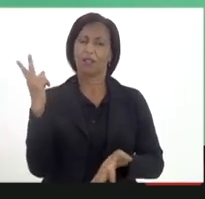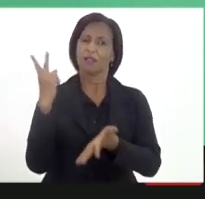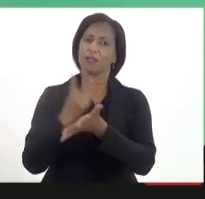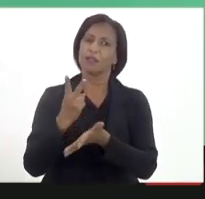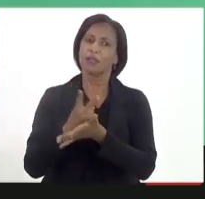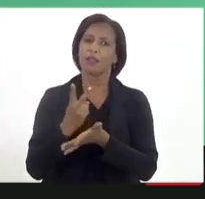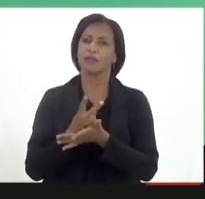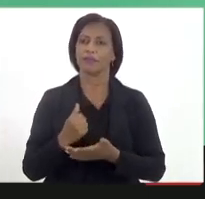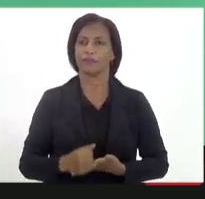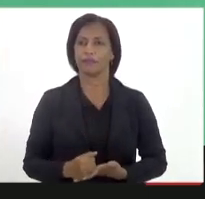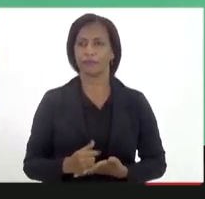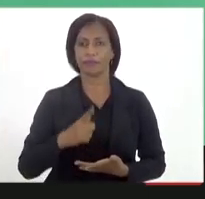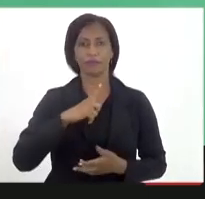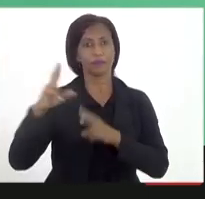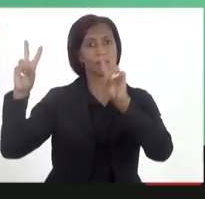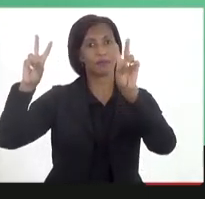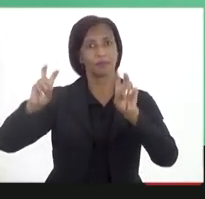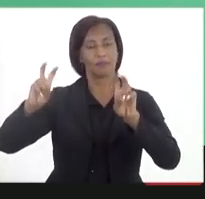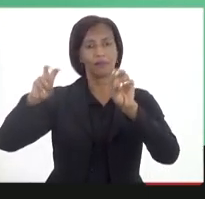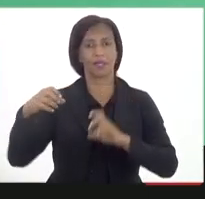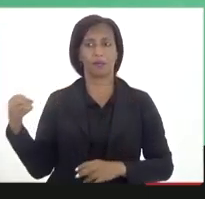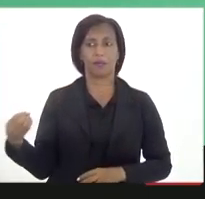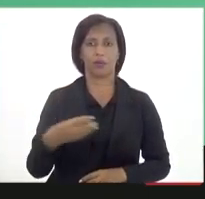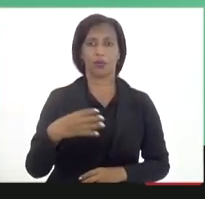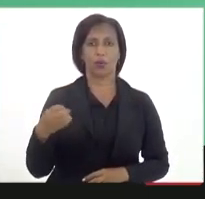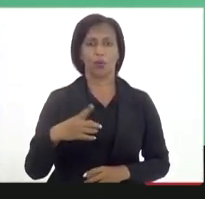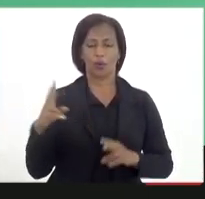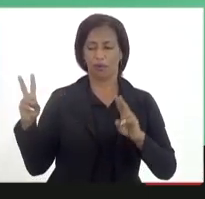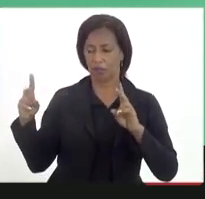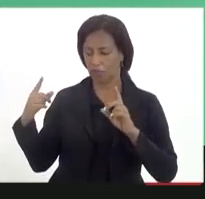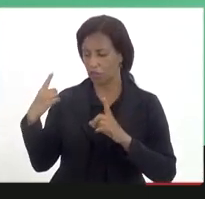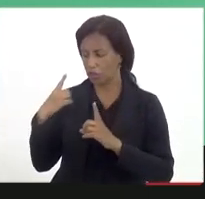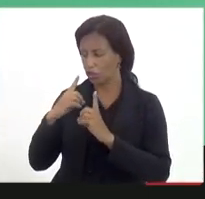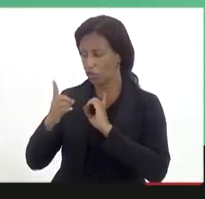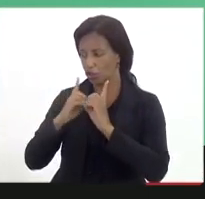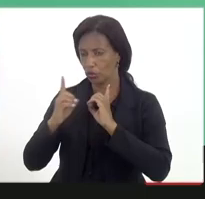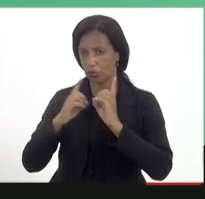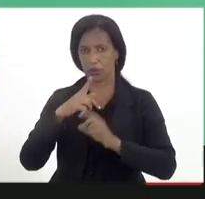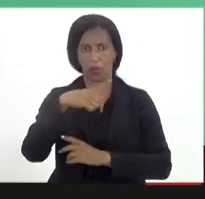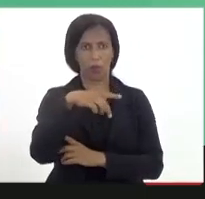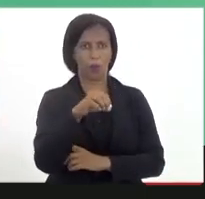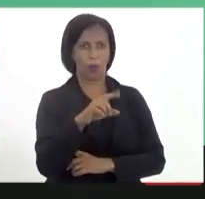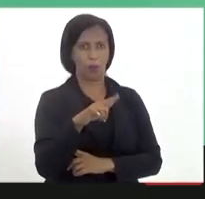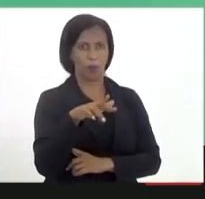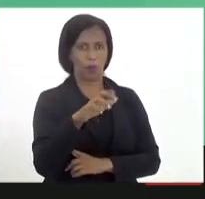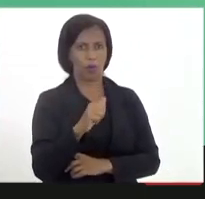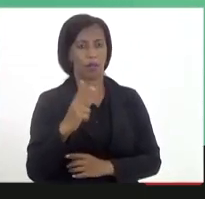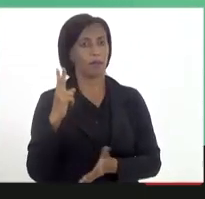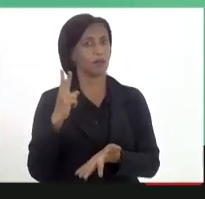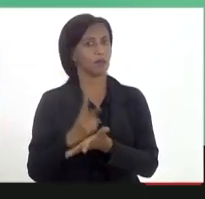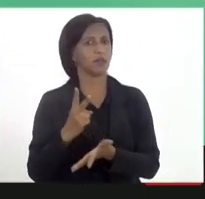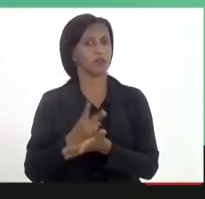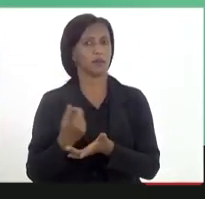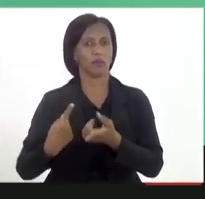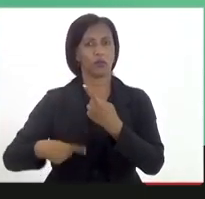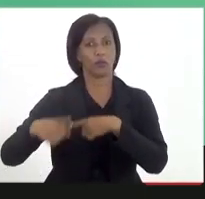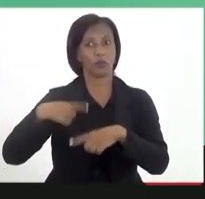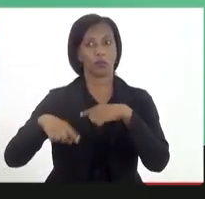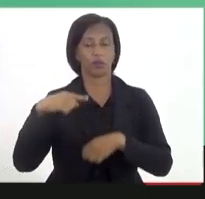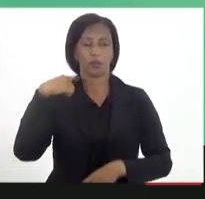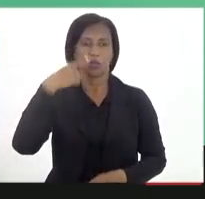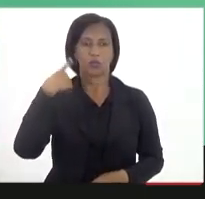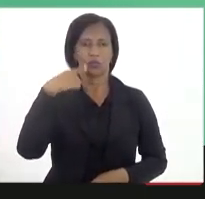trazer tenha mais novos discussões polêmicas e lógico a gente sempre como a comissões voltada